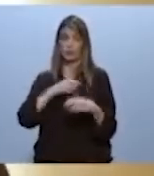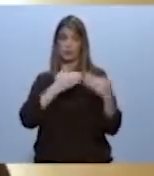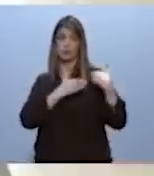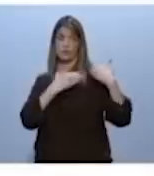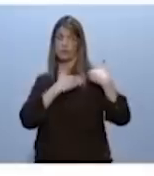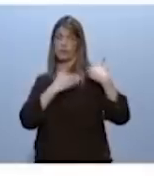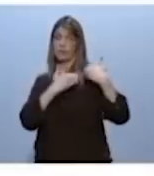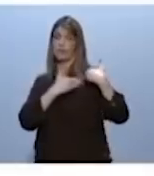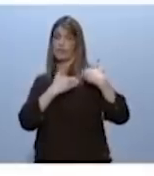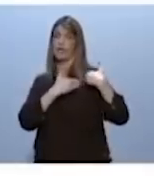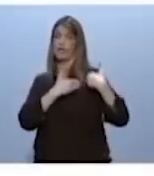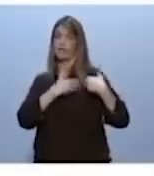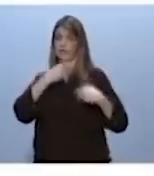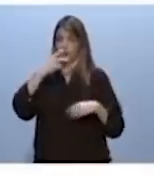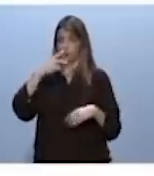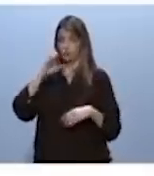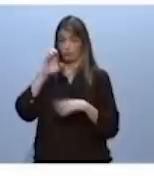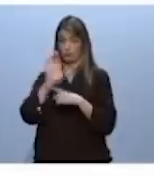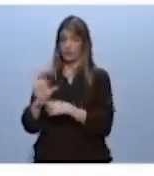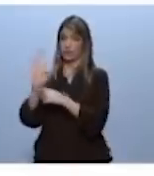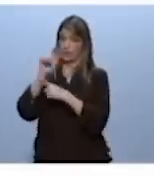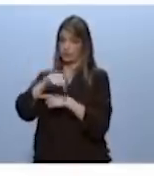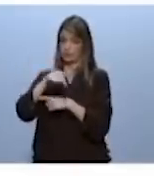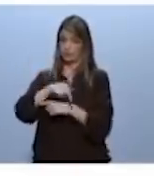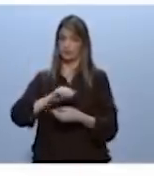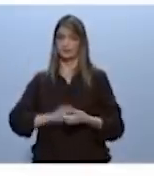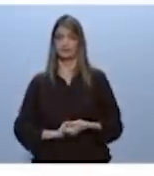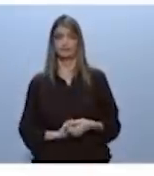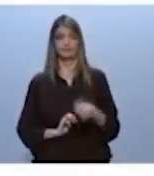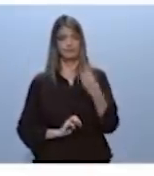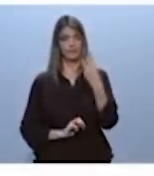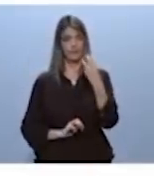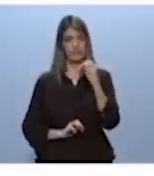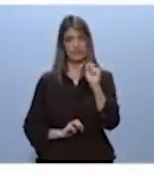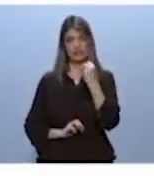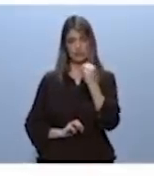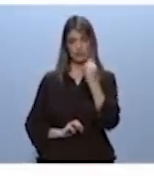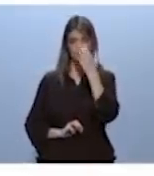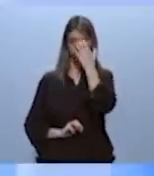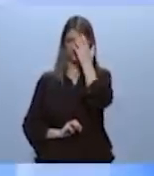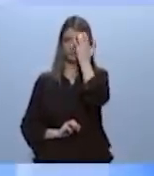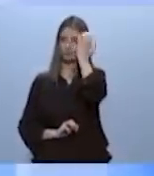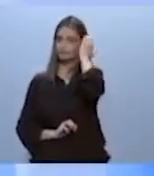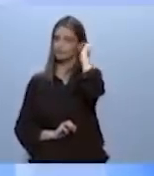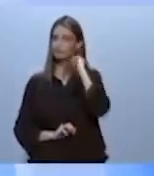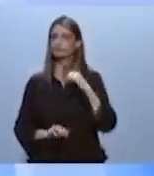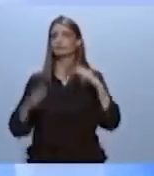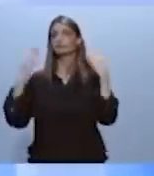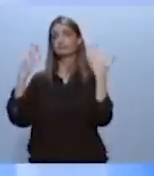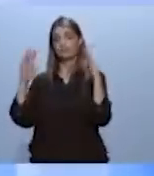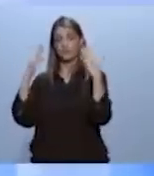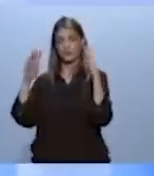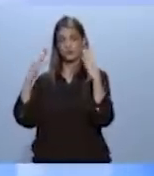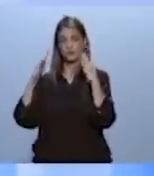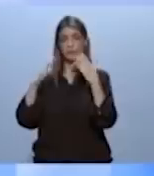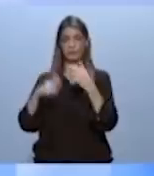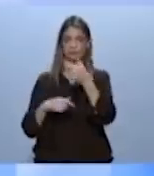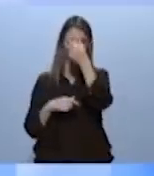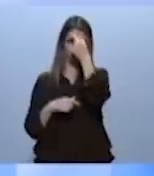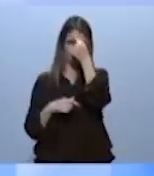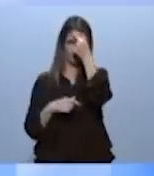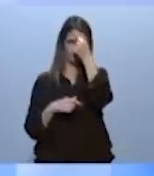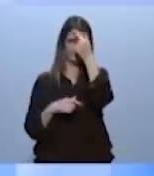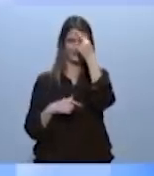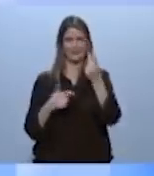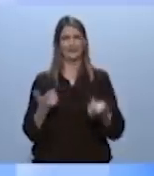Estado Tá certo candidatos vocês tem 30 segundos para as suas considerações finais eu quero dar meus parabéns novamente para os humanos